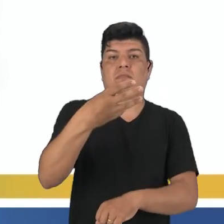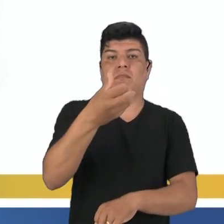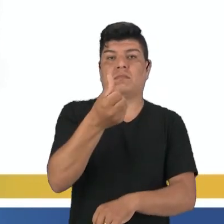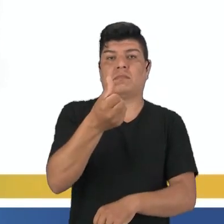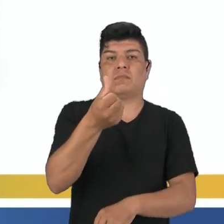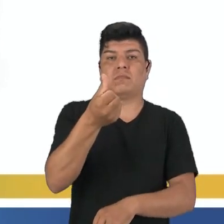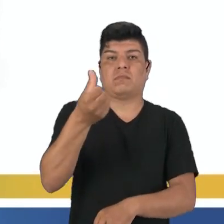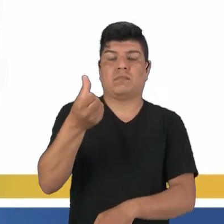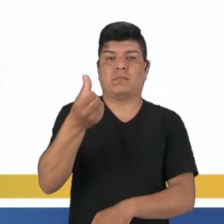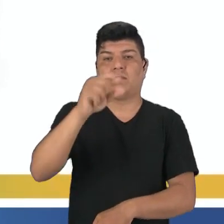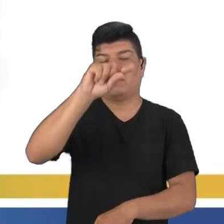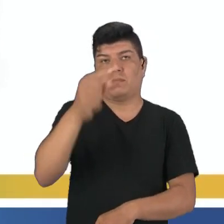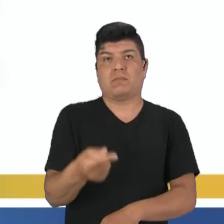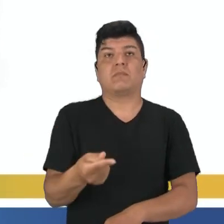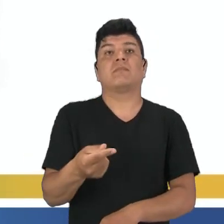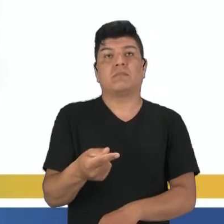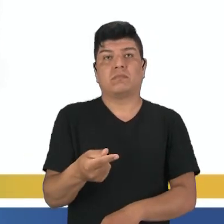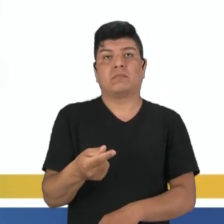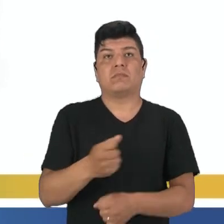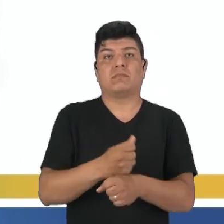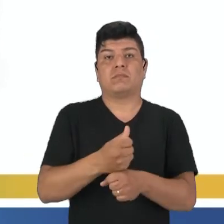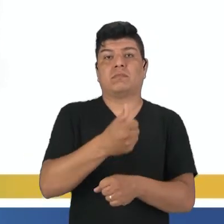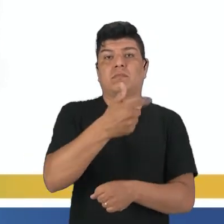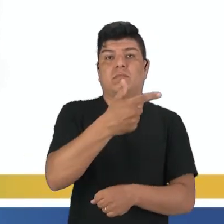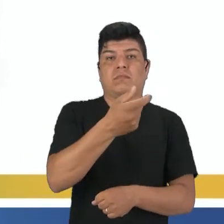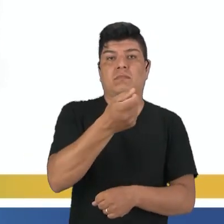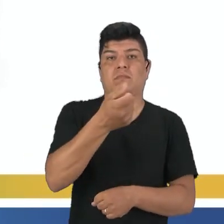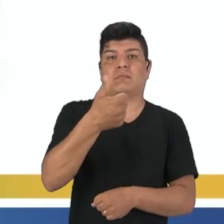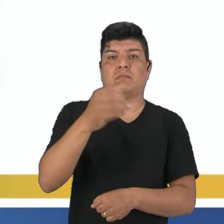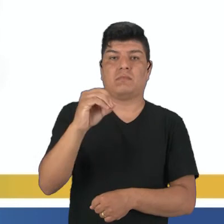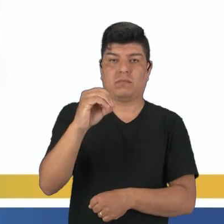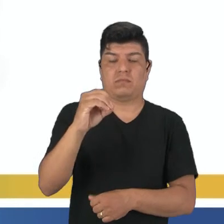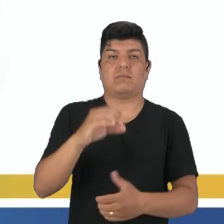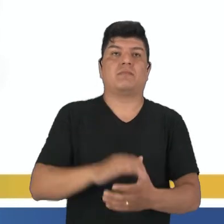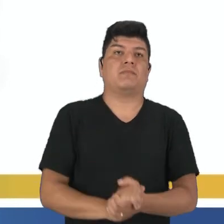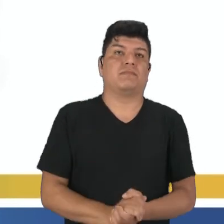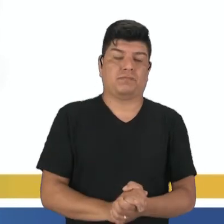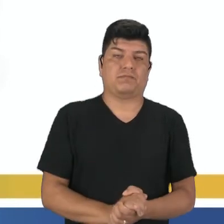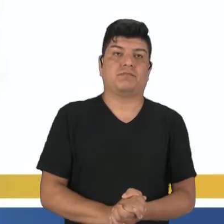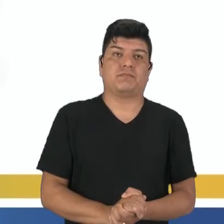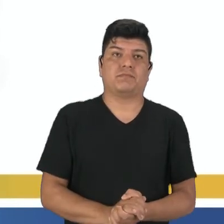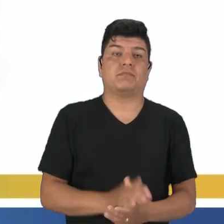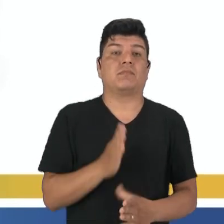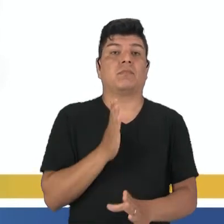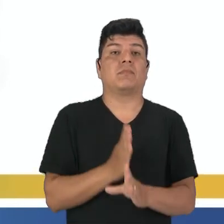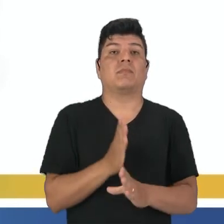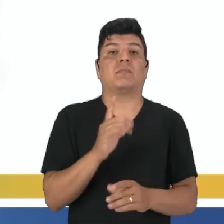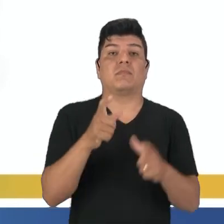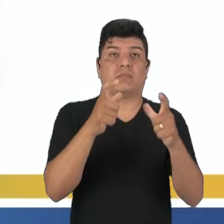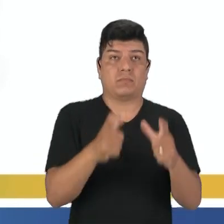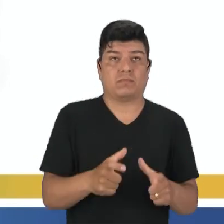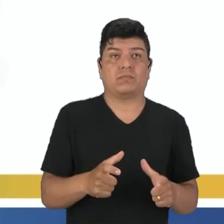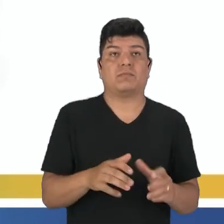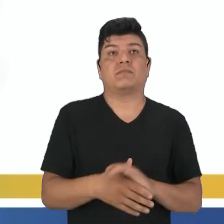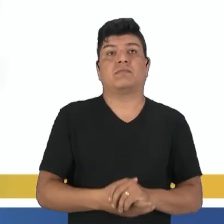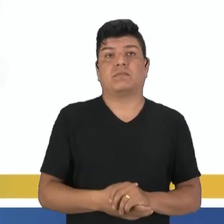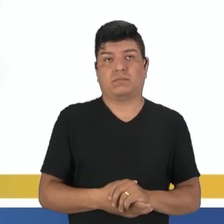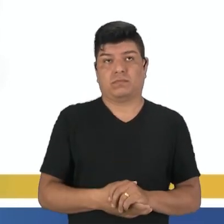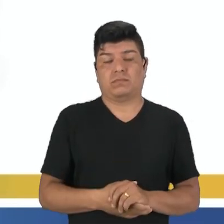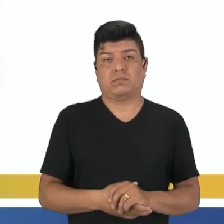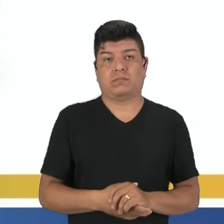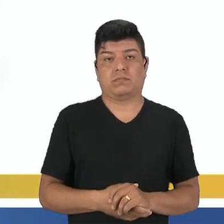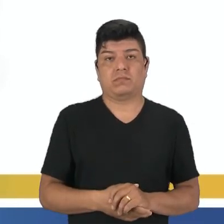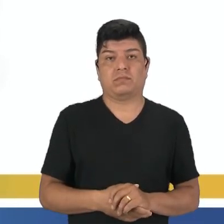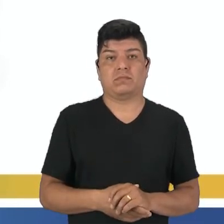366.032 habitantes. Esses dados são de 2010. E um deles é devido à sua localização, à